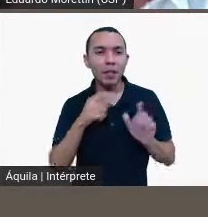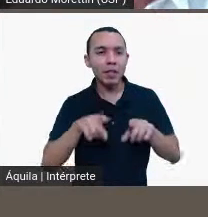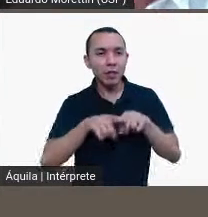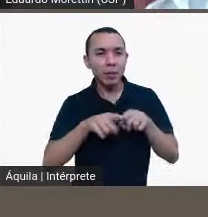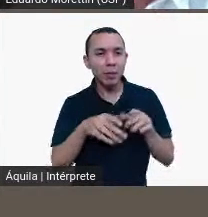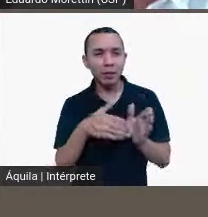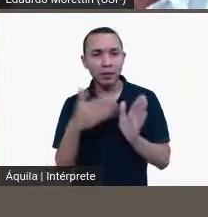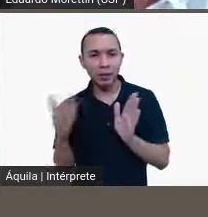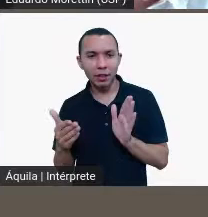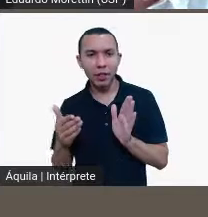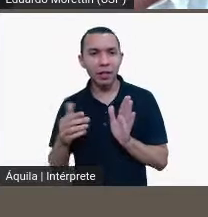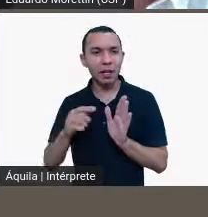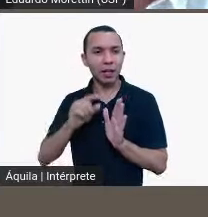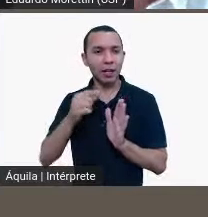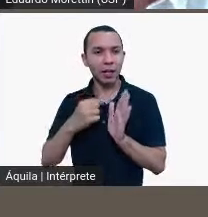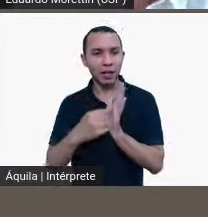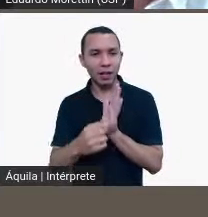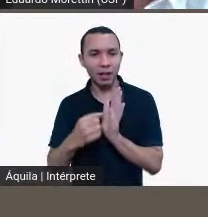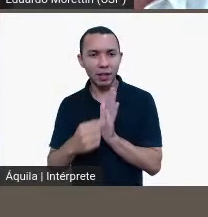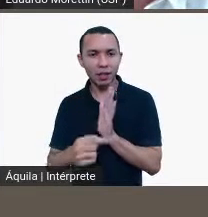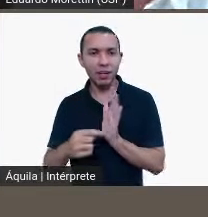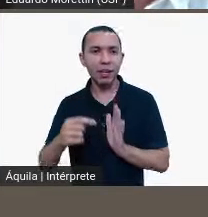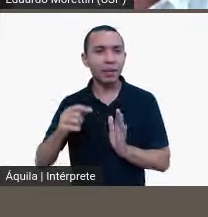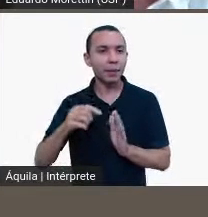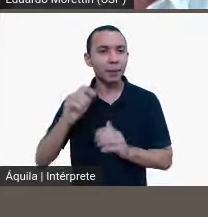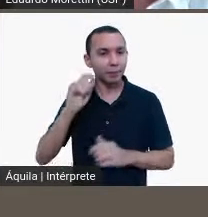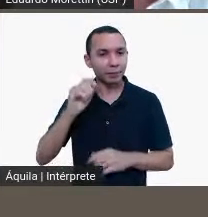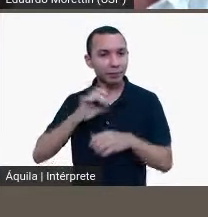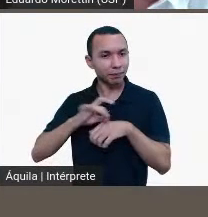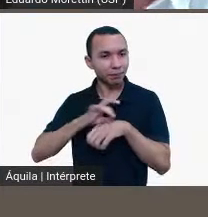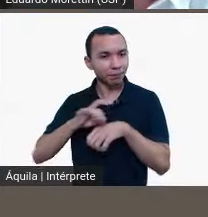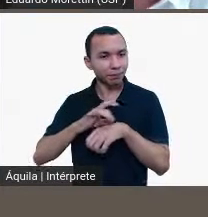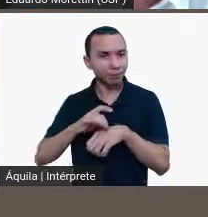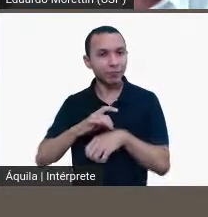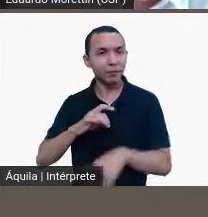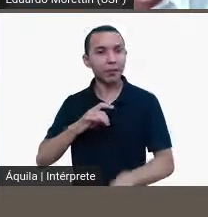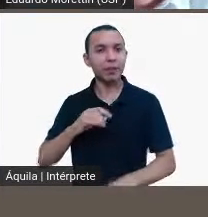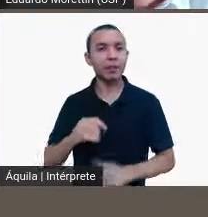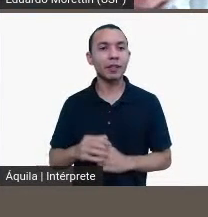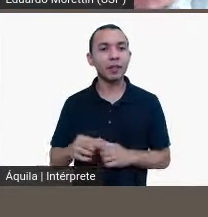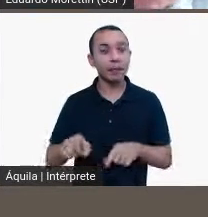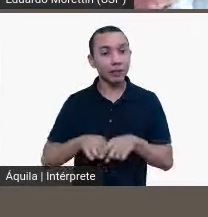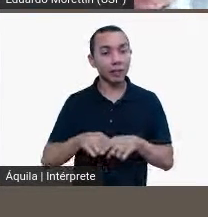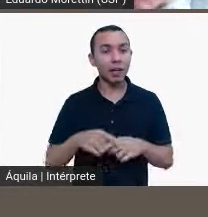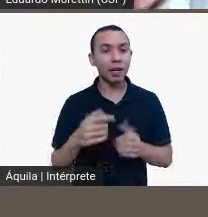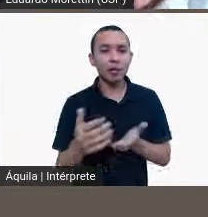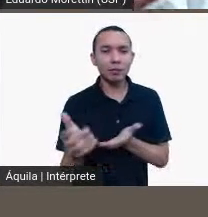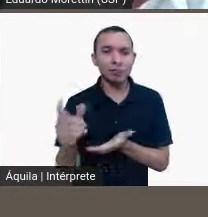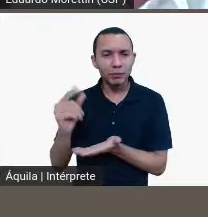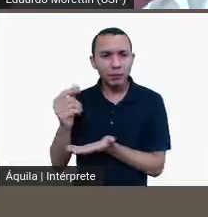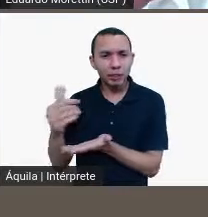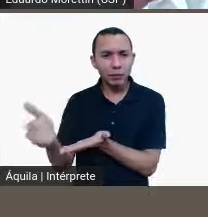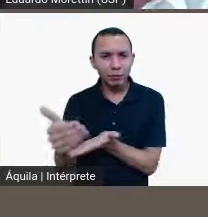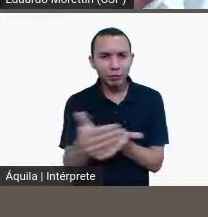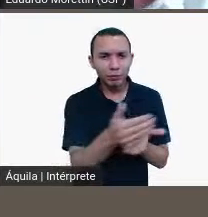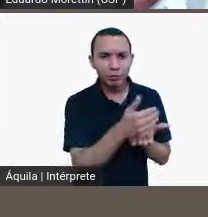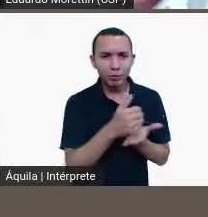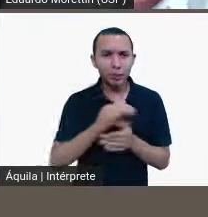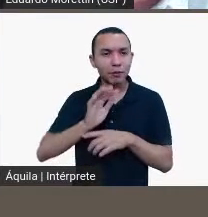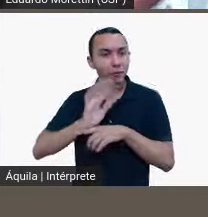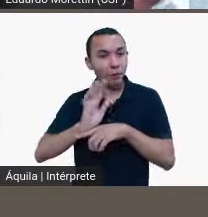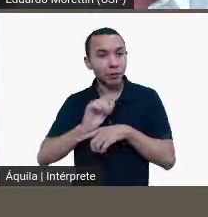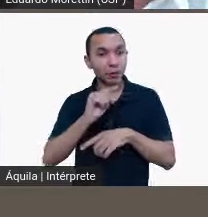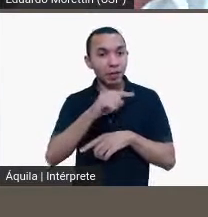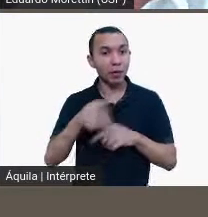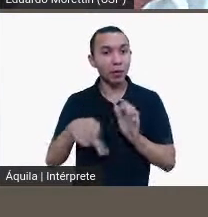nestas linhas vermelhas você tem a arrecadação de filmes norte-americanos da Fox. E o que é possível